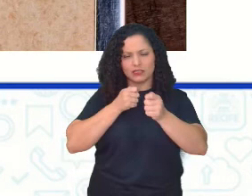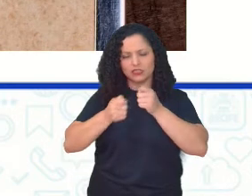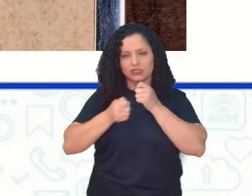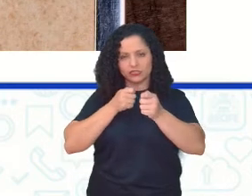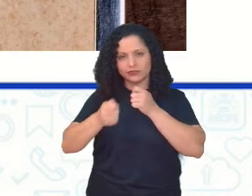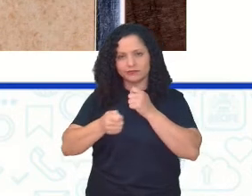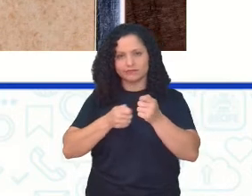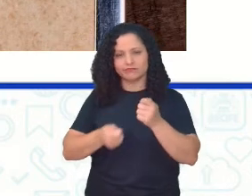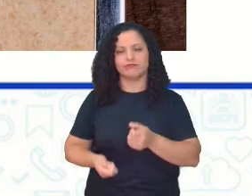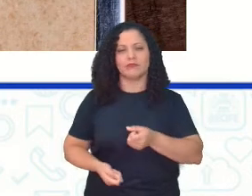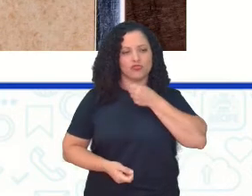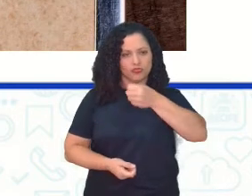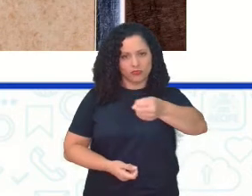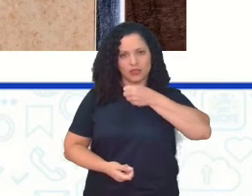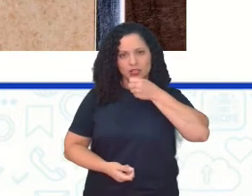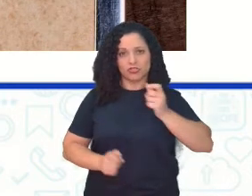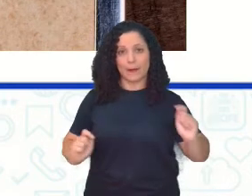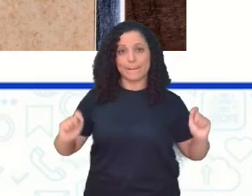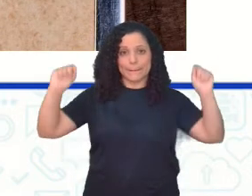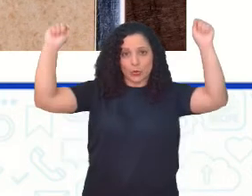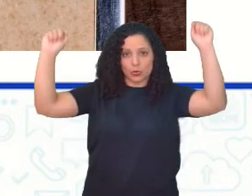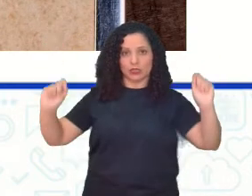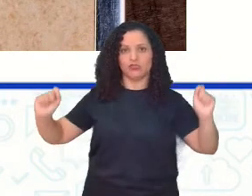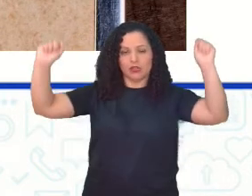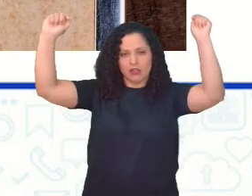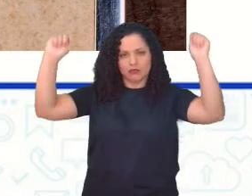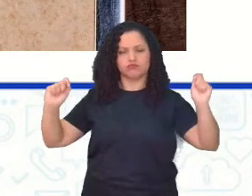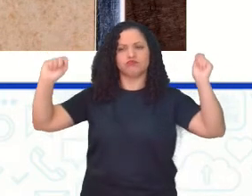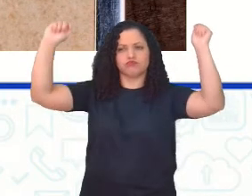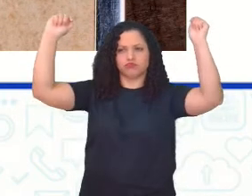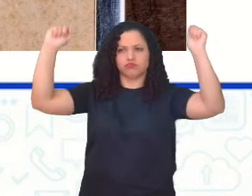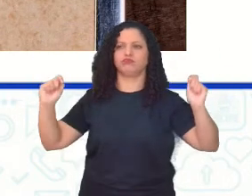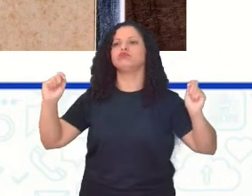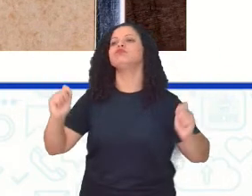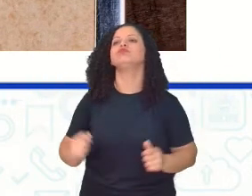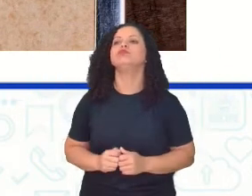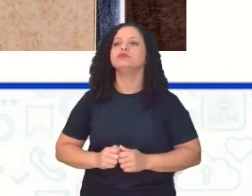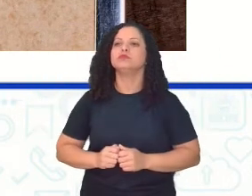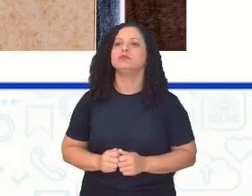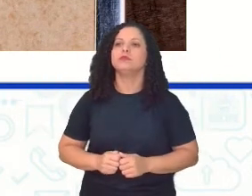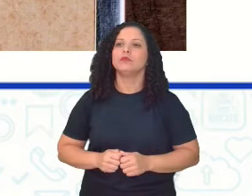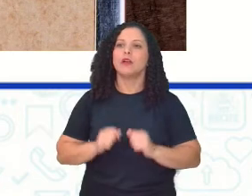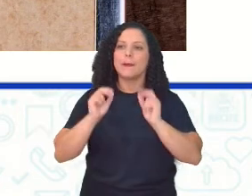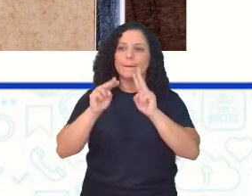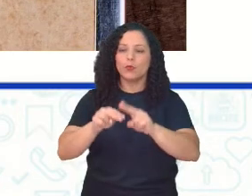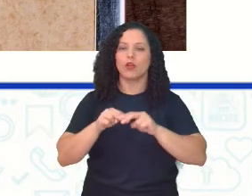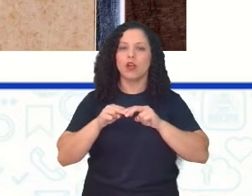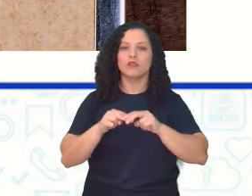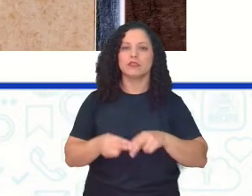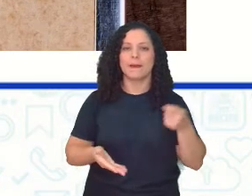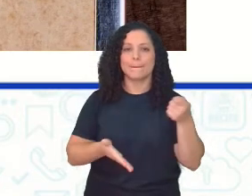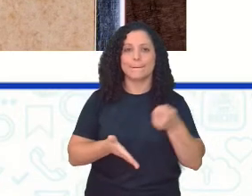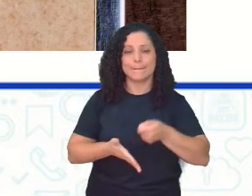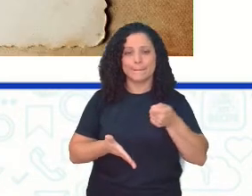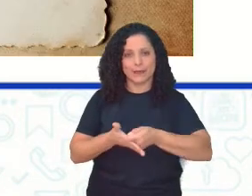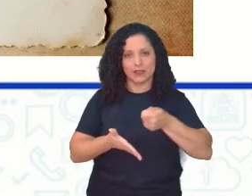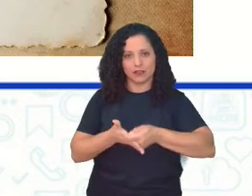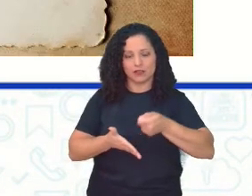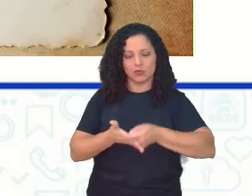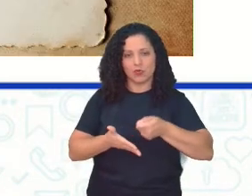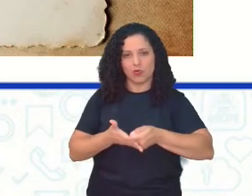Justiça quanto à não necessidade de diploma para o exercício da